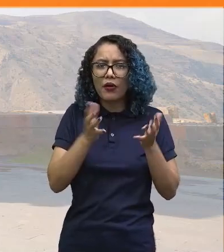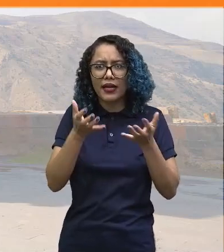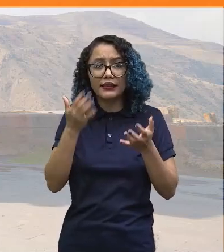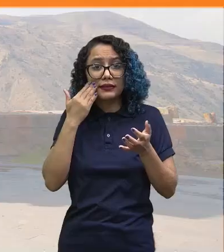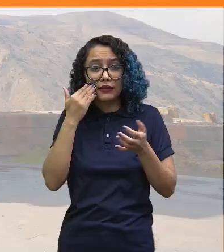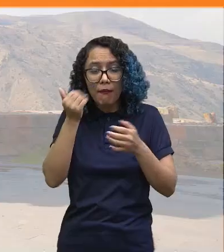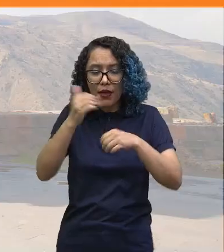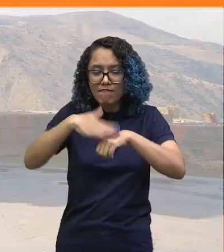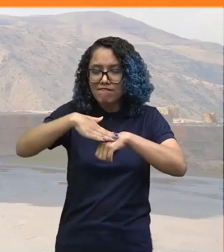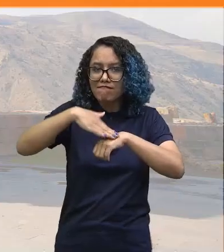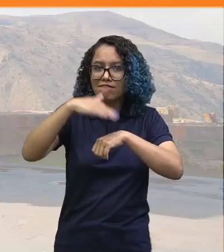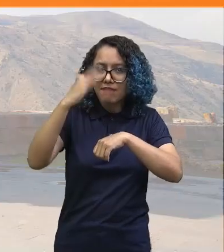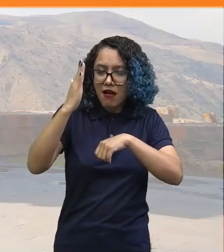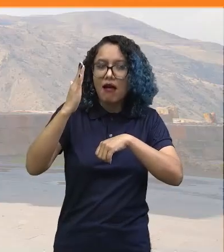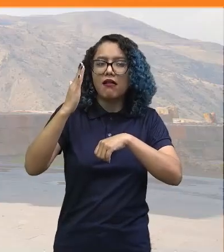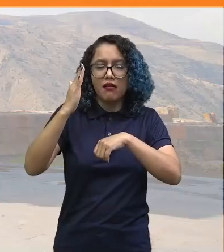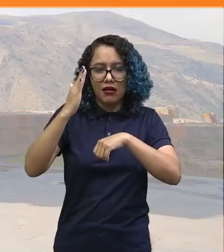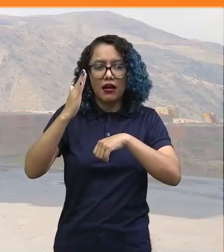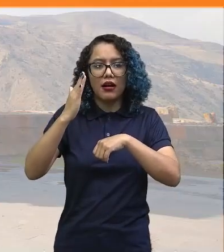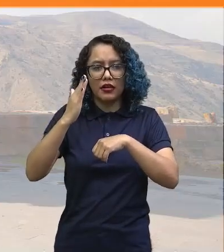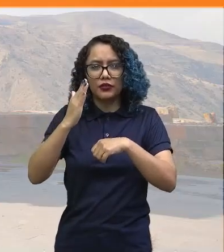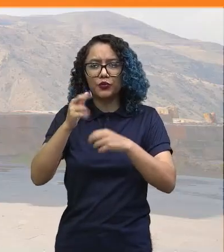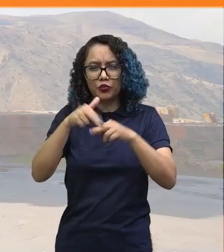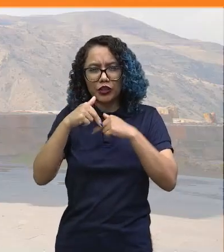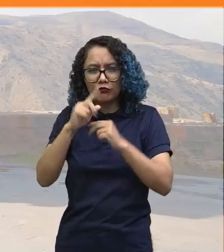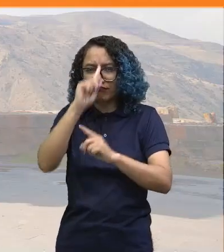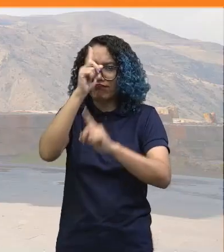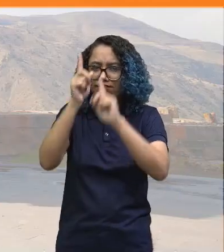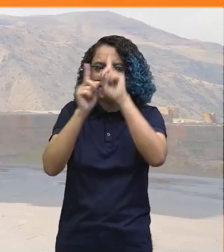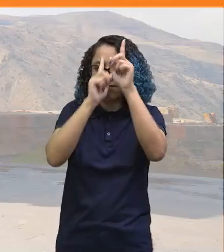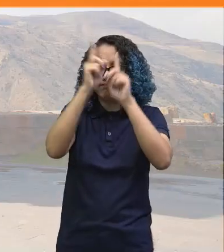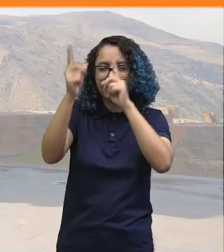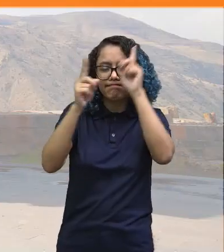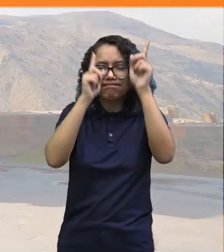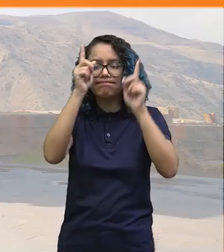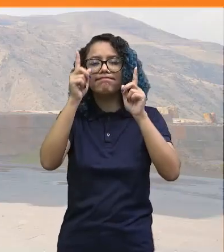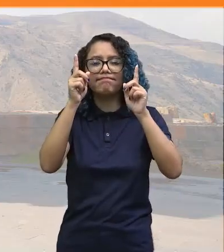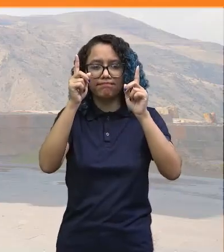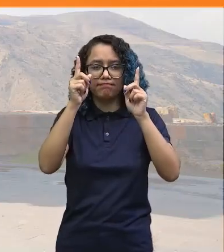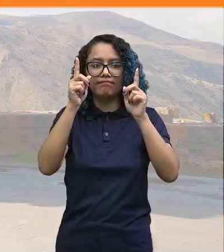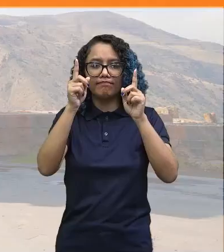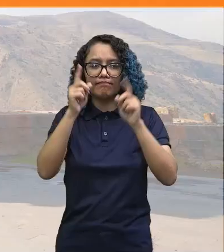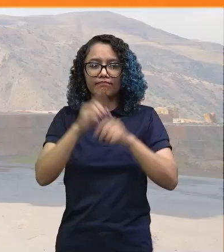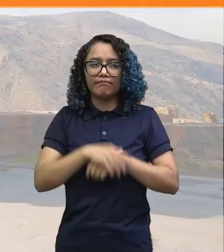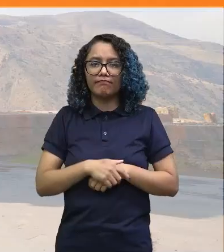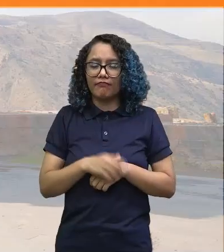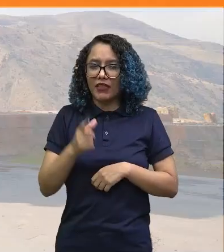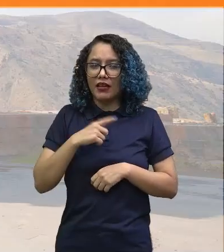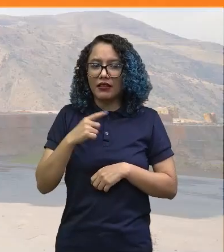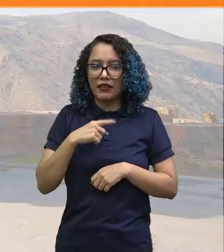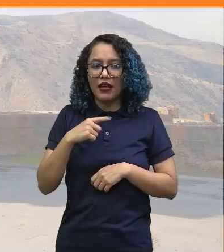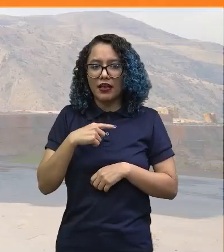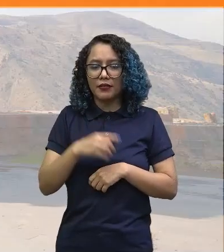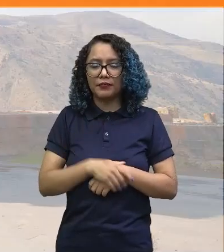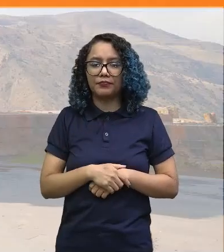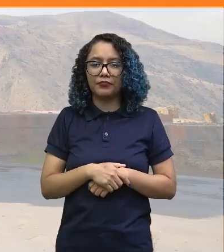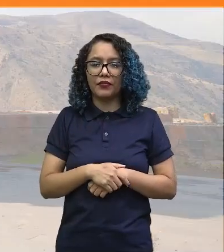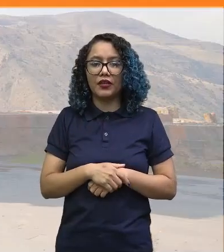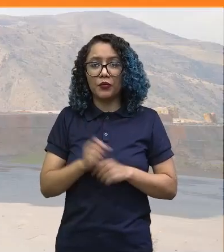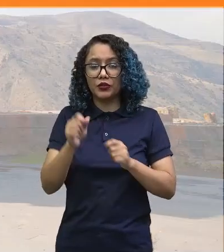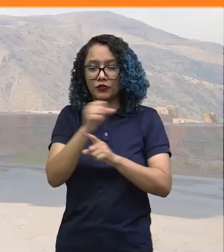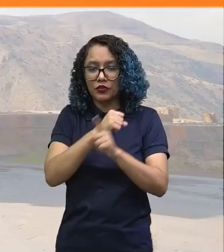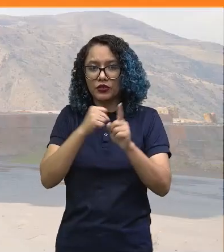desenvolver diversas inovações que vão aprimorar como essa sociedade